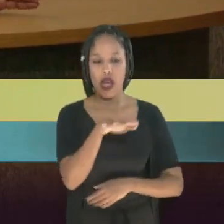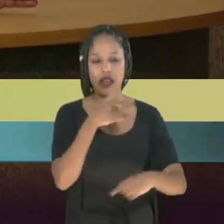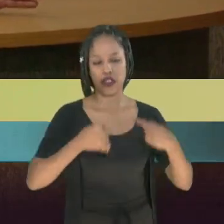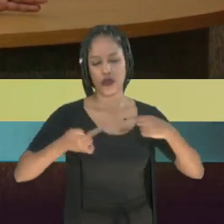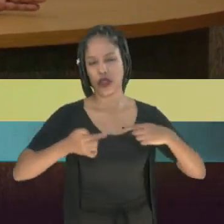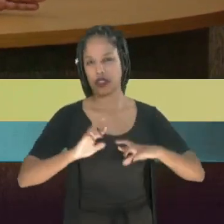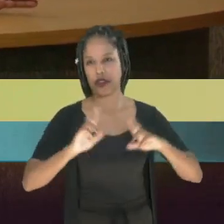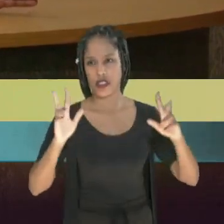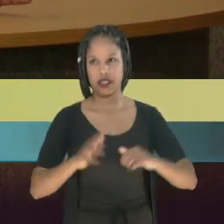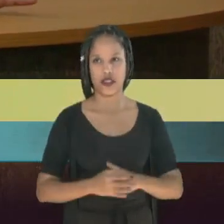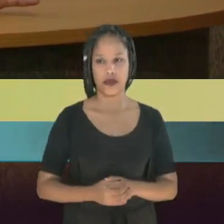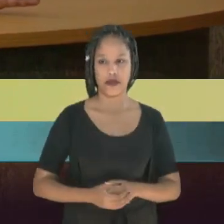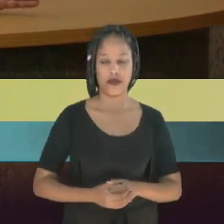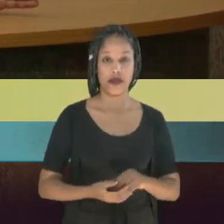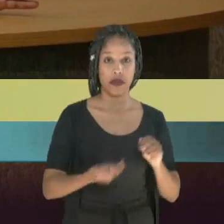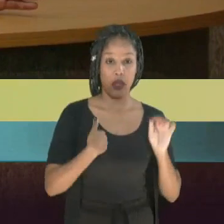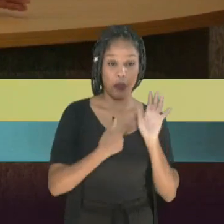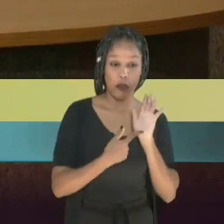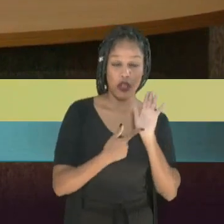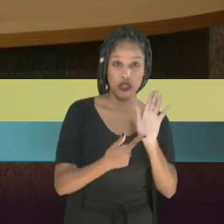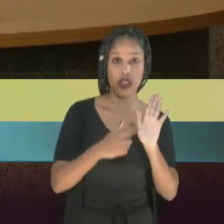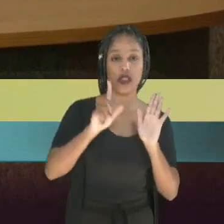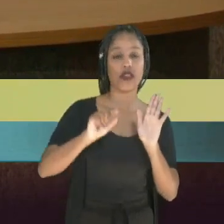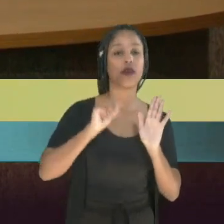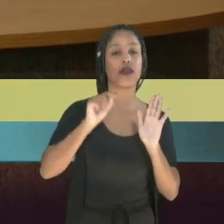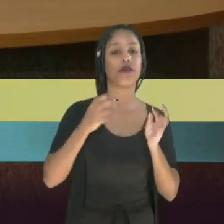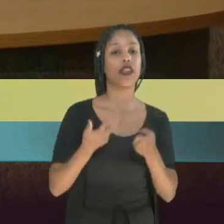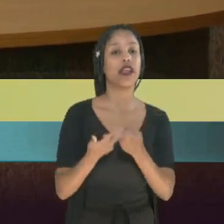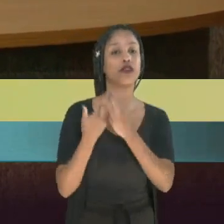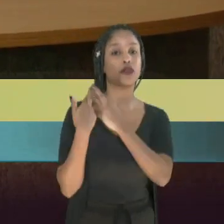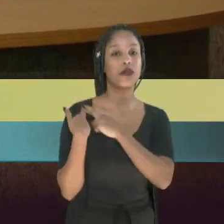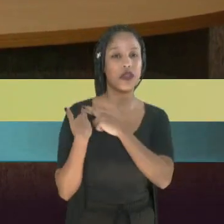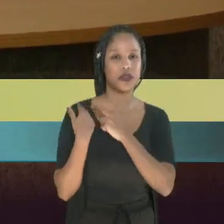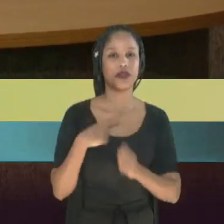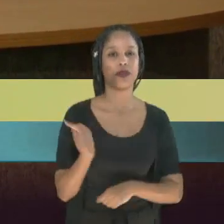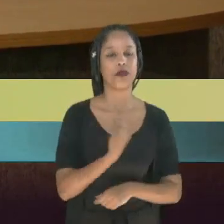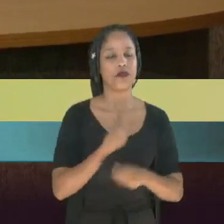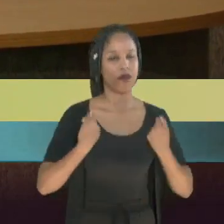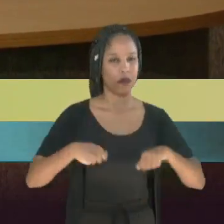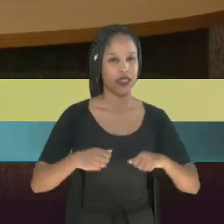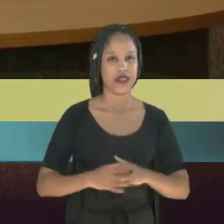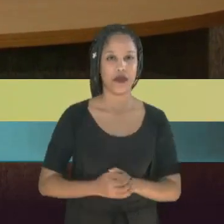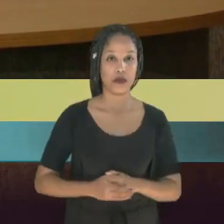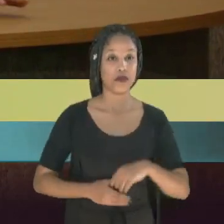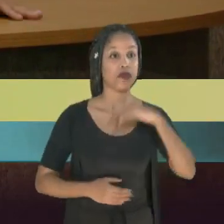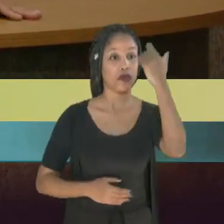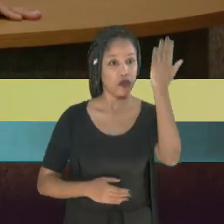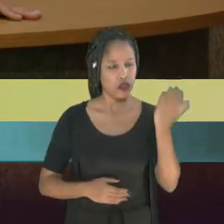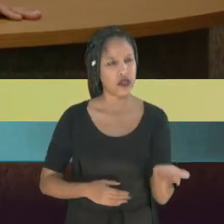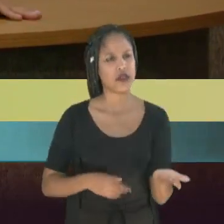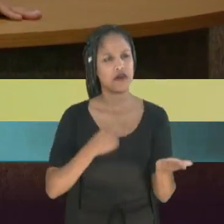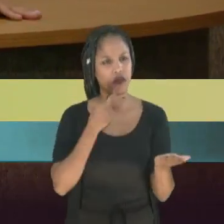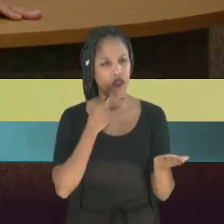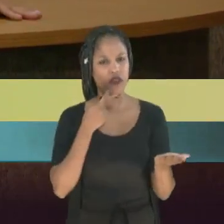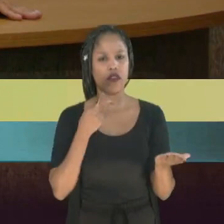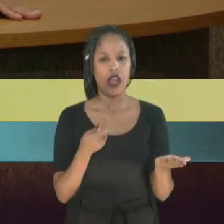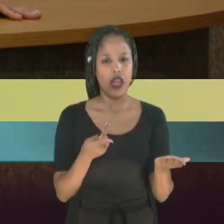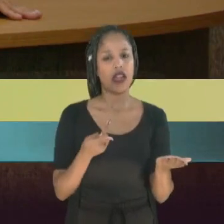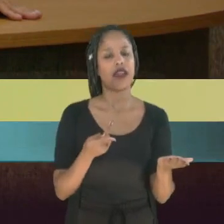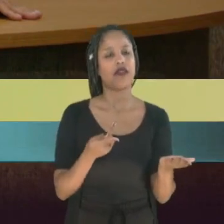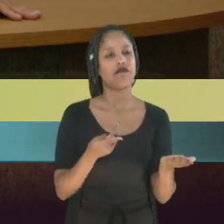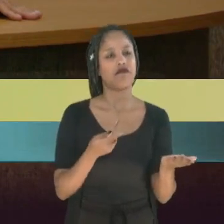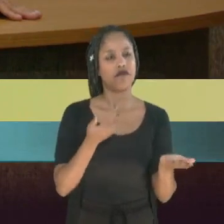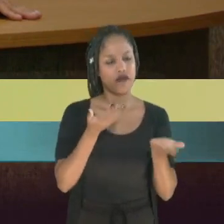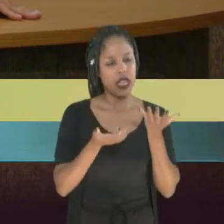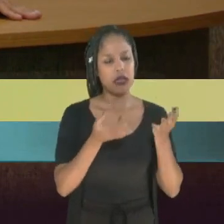aqui destacado é a responsabilidade que nós temos que ter, e Vossa Excelência traz uma fala de muita